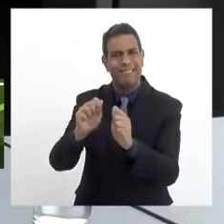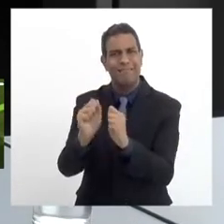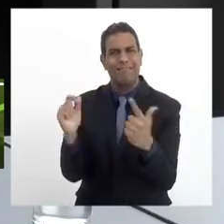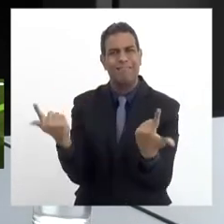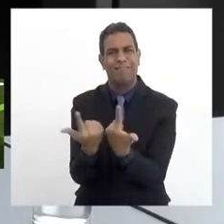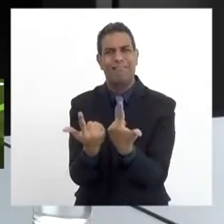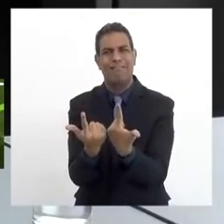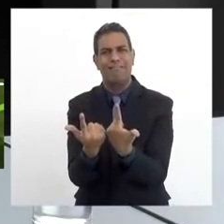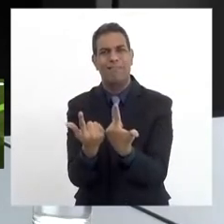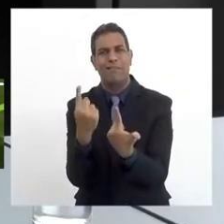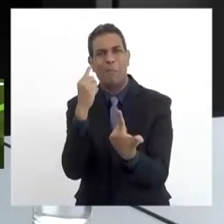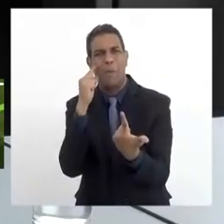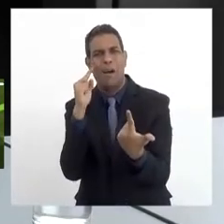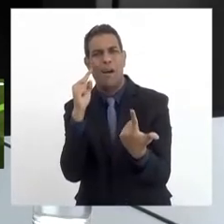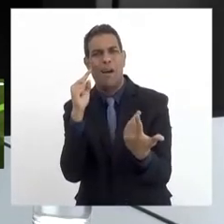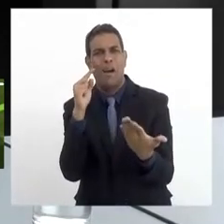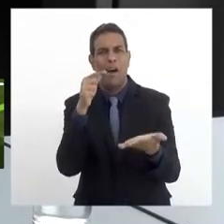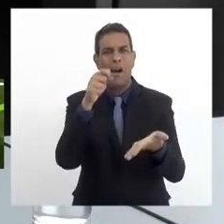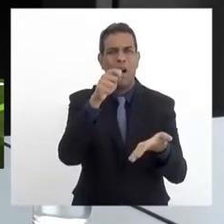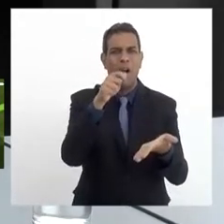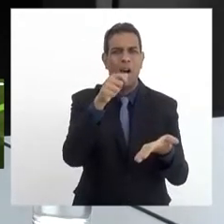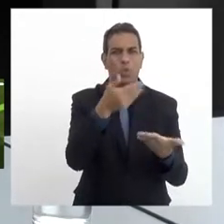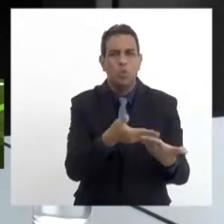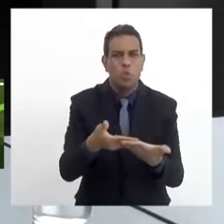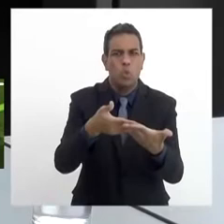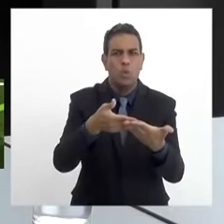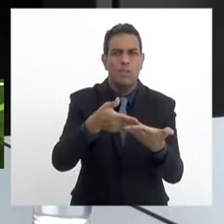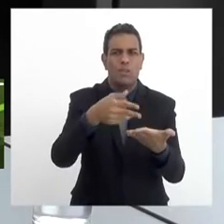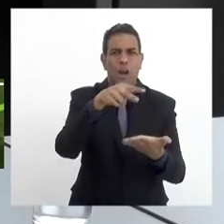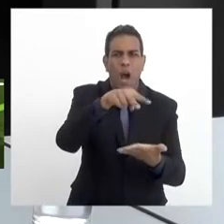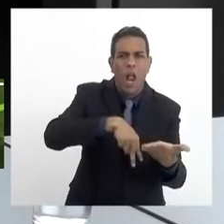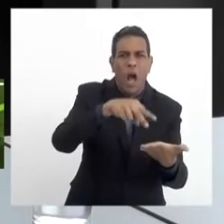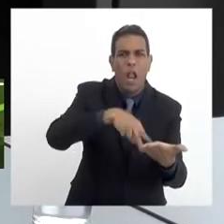que sentar para ler o projeto e